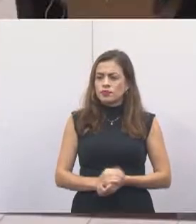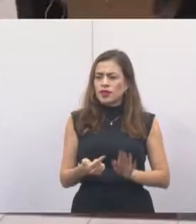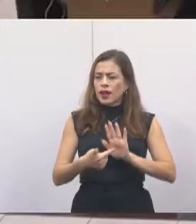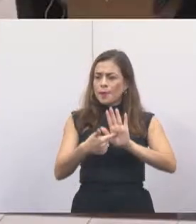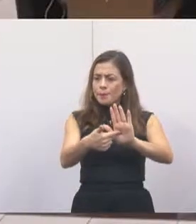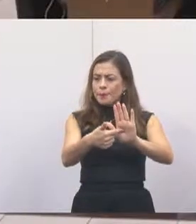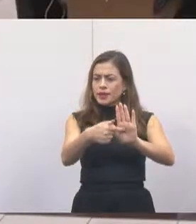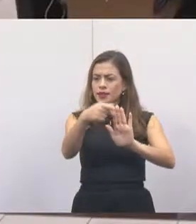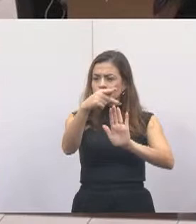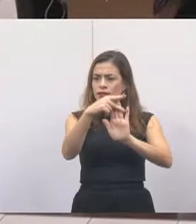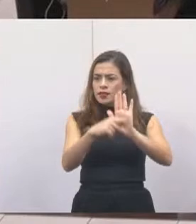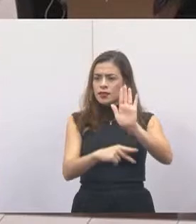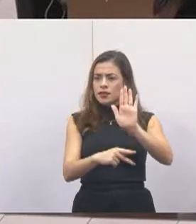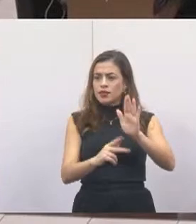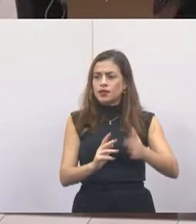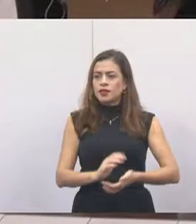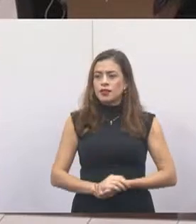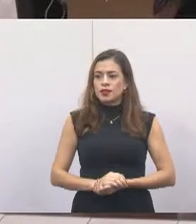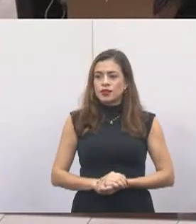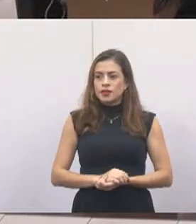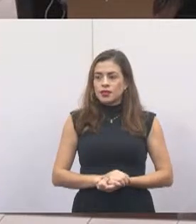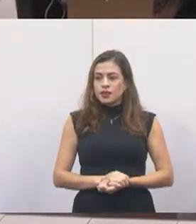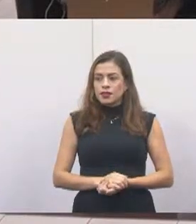Apresentação do projeto.